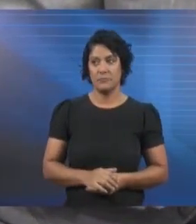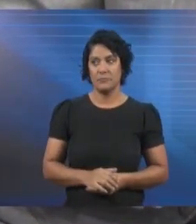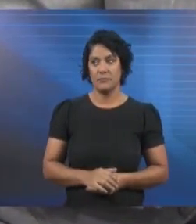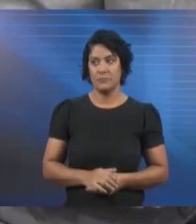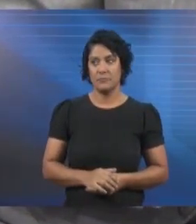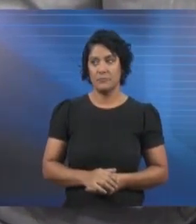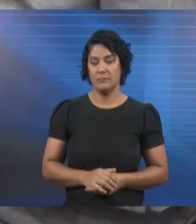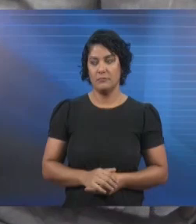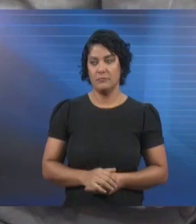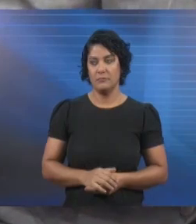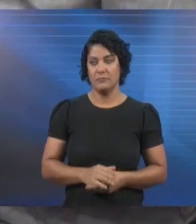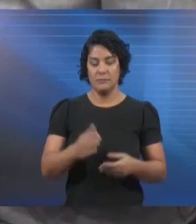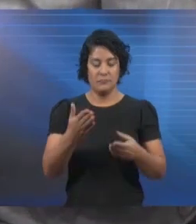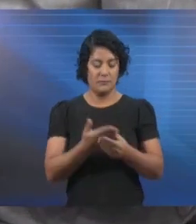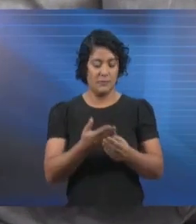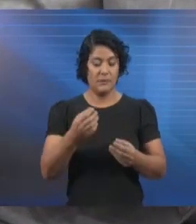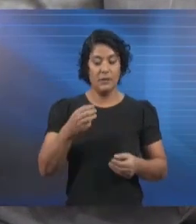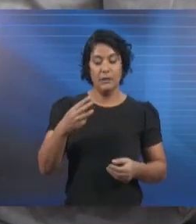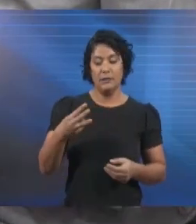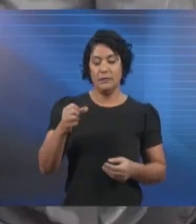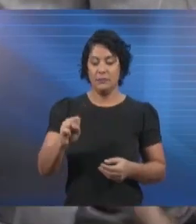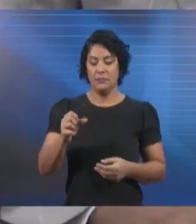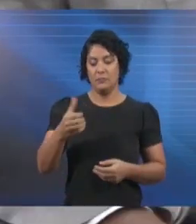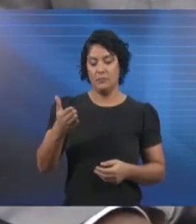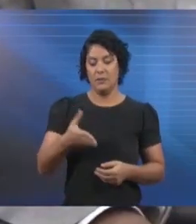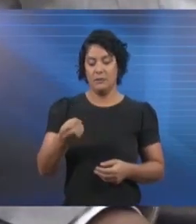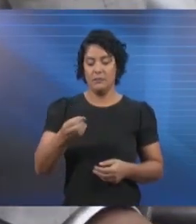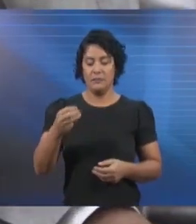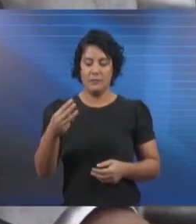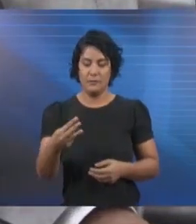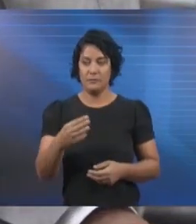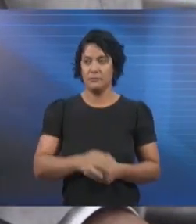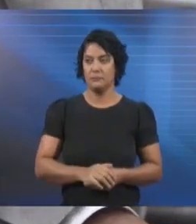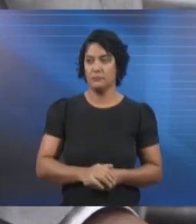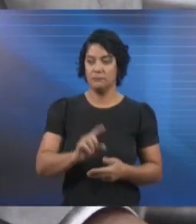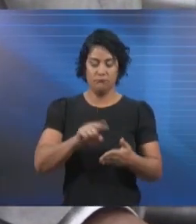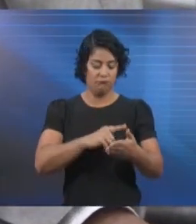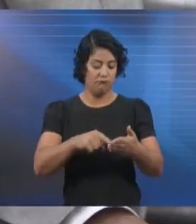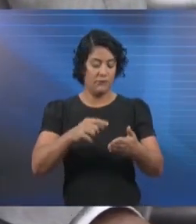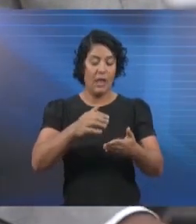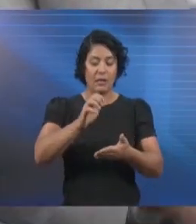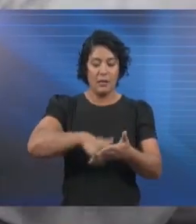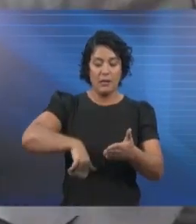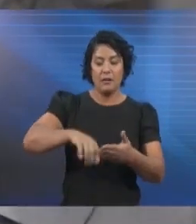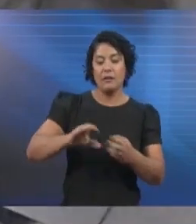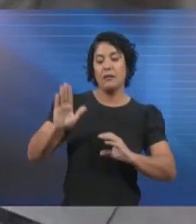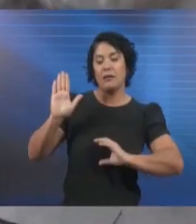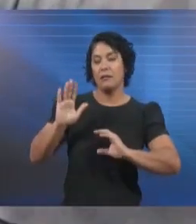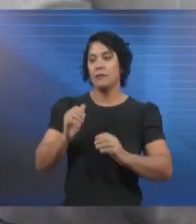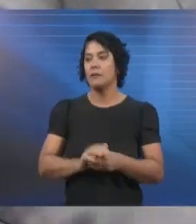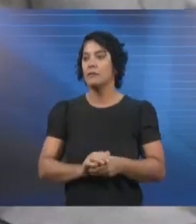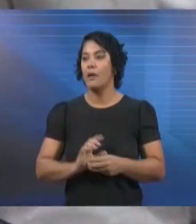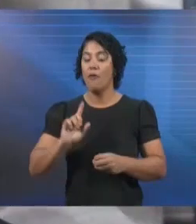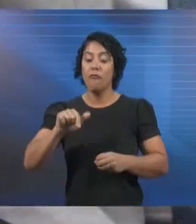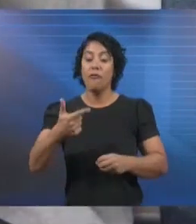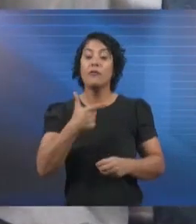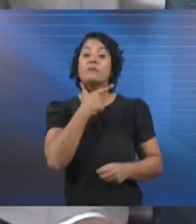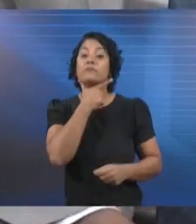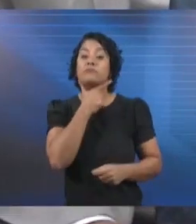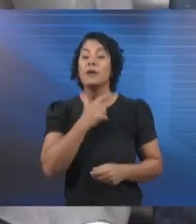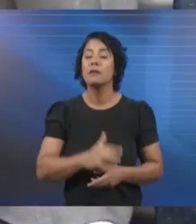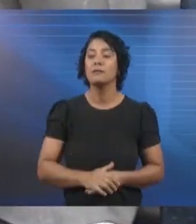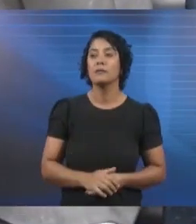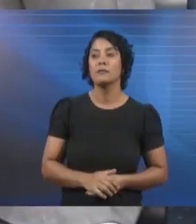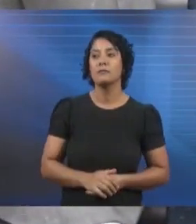2023 processo número 38 12/202 assunto Veda a eliminação de candidatos aprovados fora das vagas